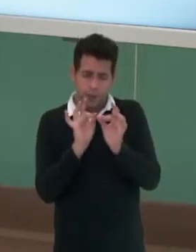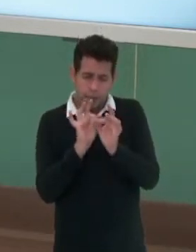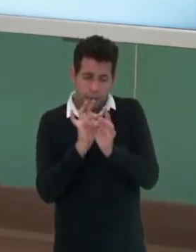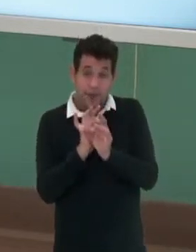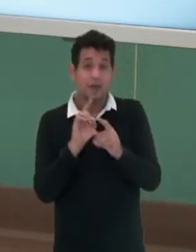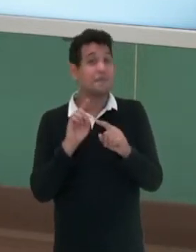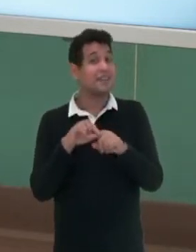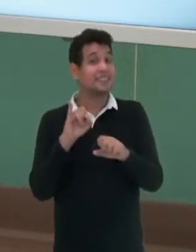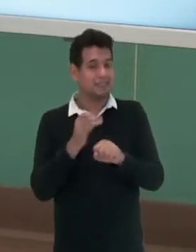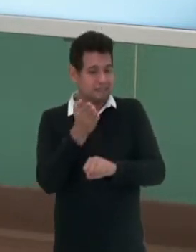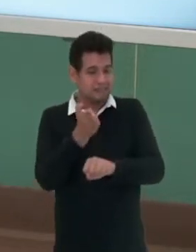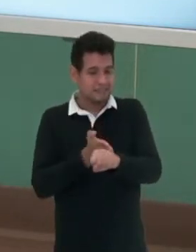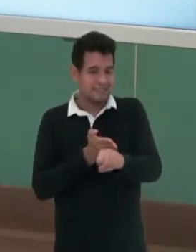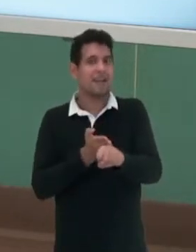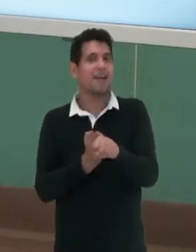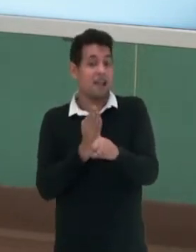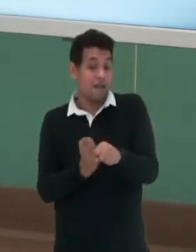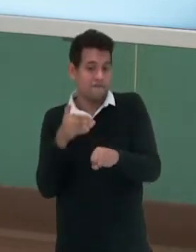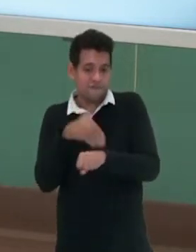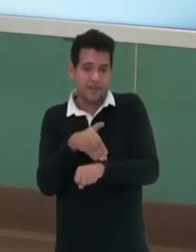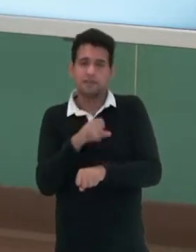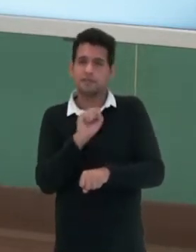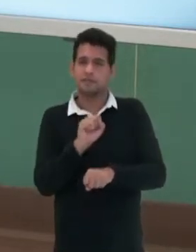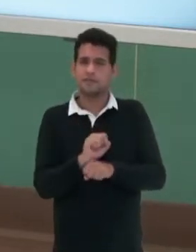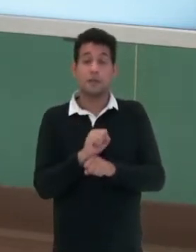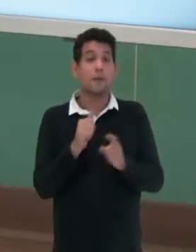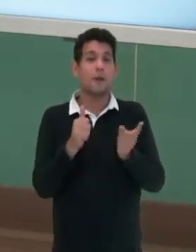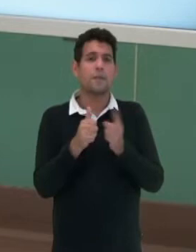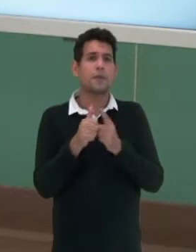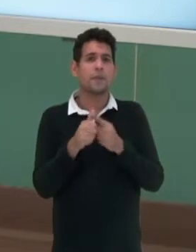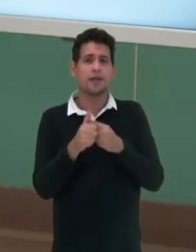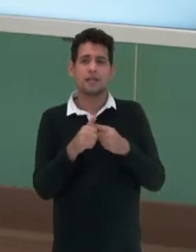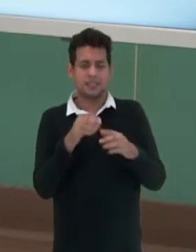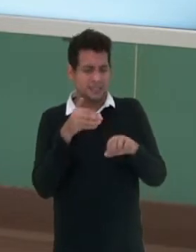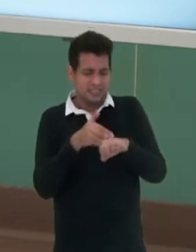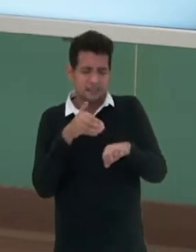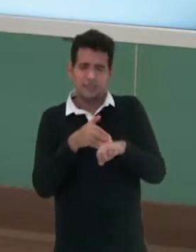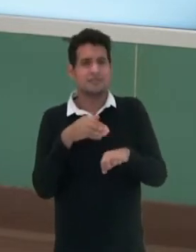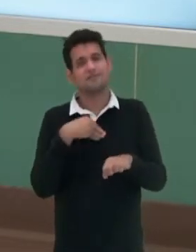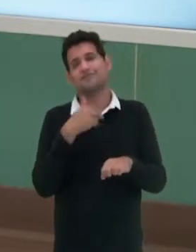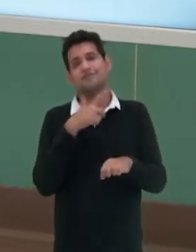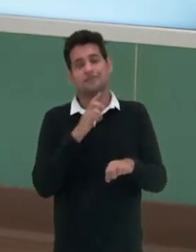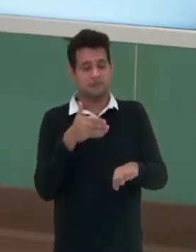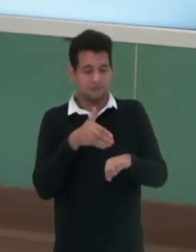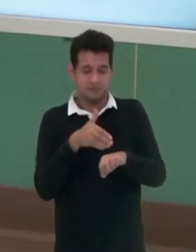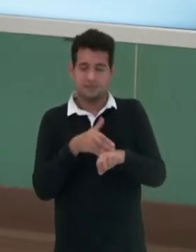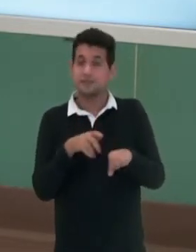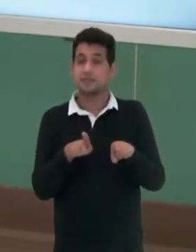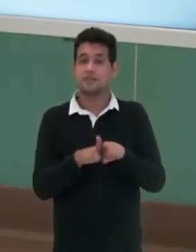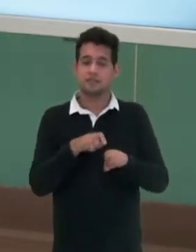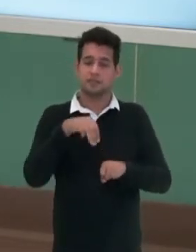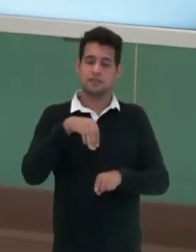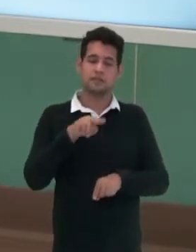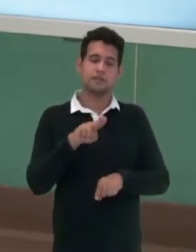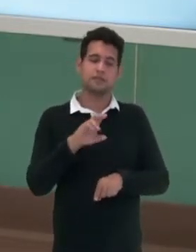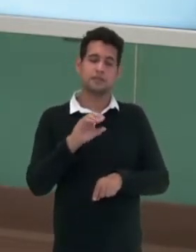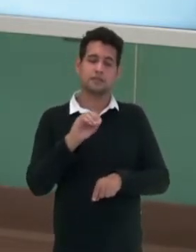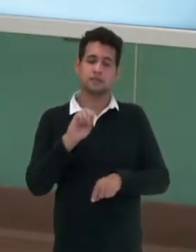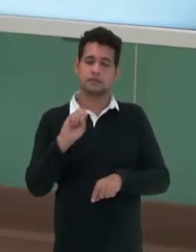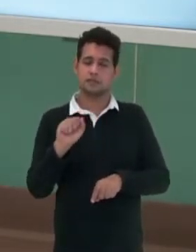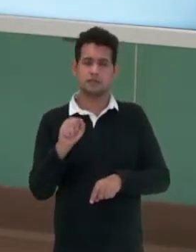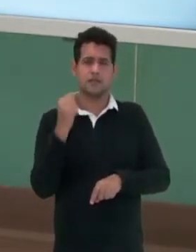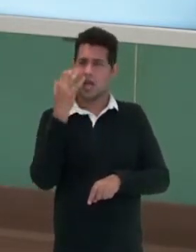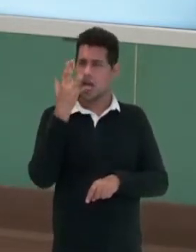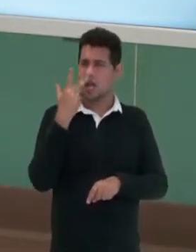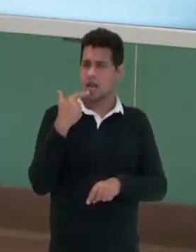tiver um corte, aí sim que elas vão conseguir entrar. Então, uma primeira barreira é na pele e também na mucosa, né? A criança,